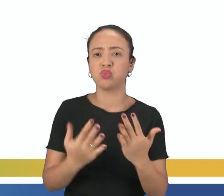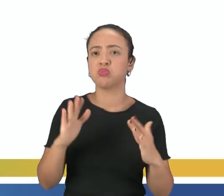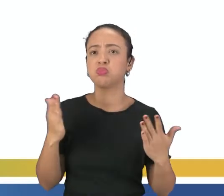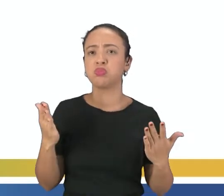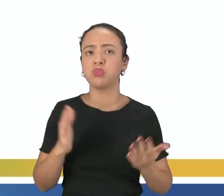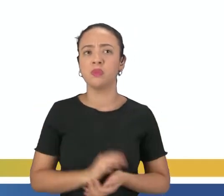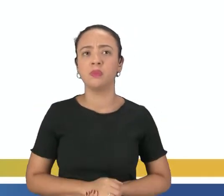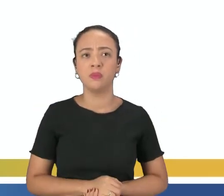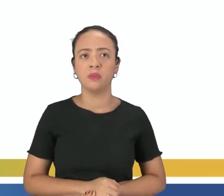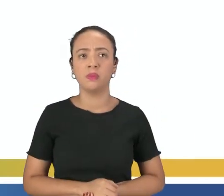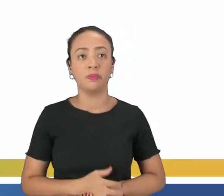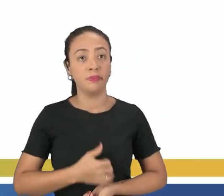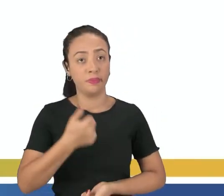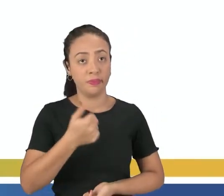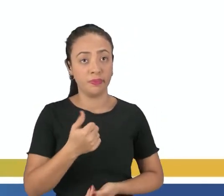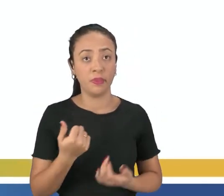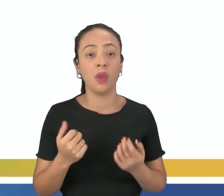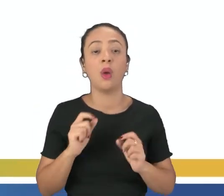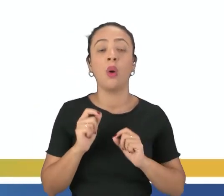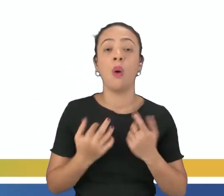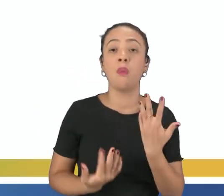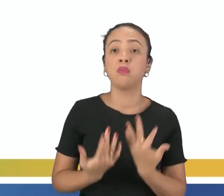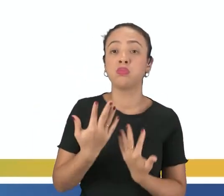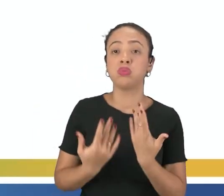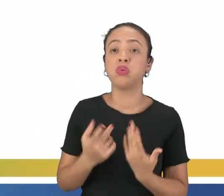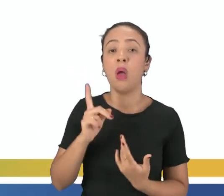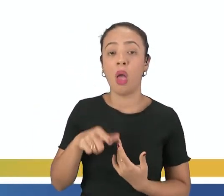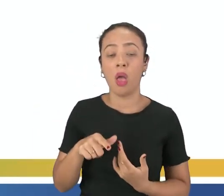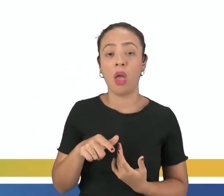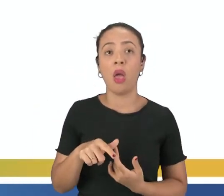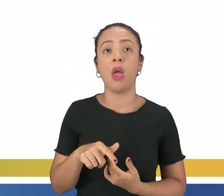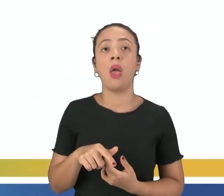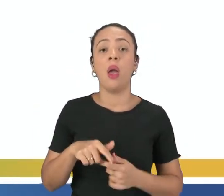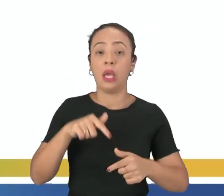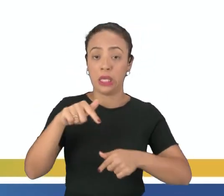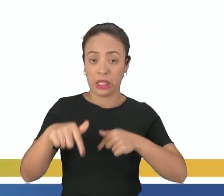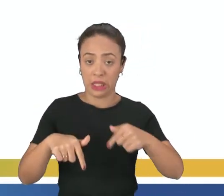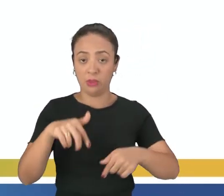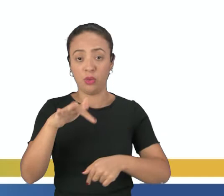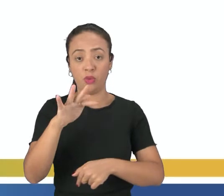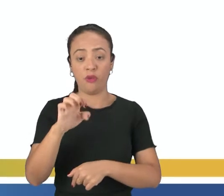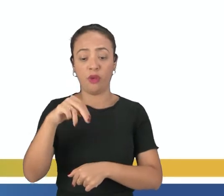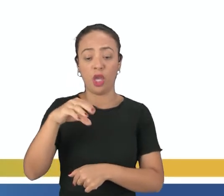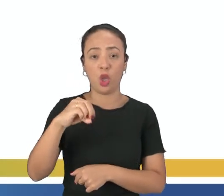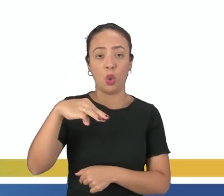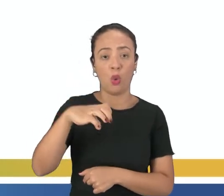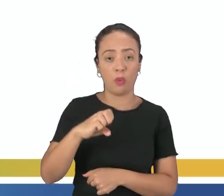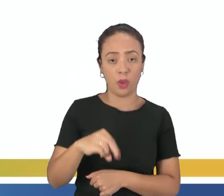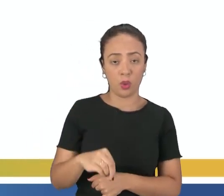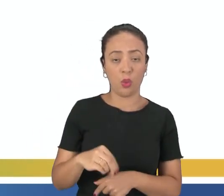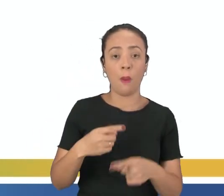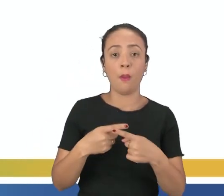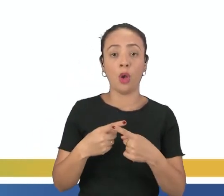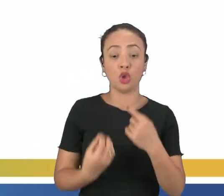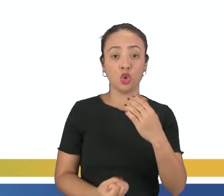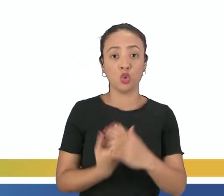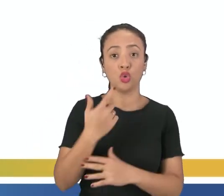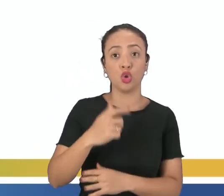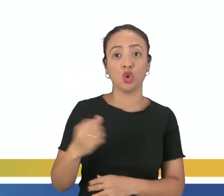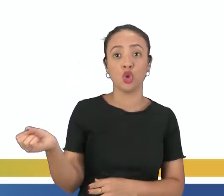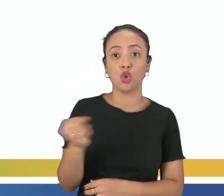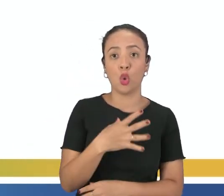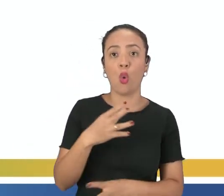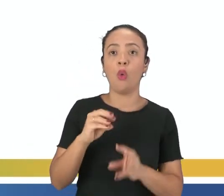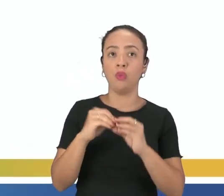de combustão? Primeiro, a combustão é um fenômeno químico, porque a gente tem a formação de novas